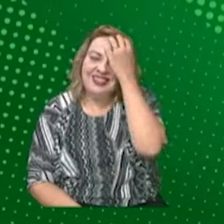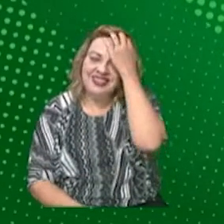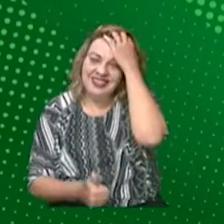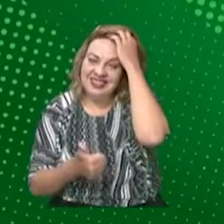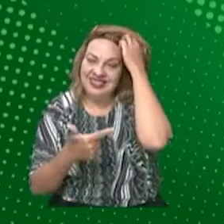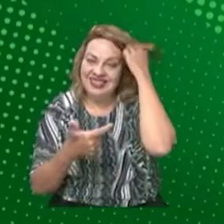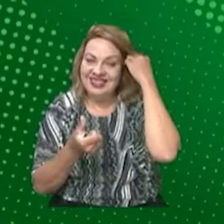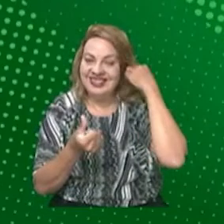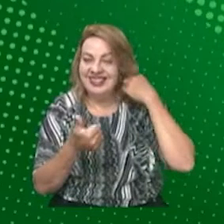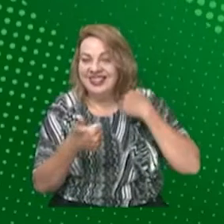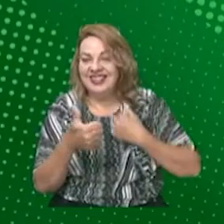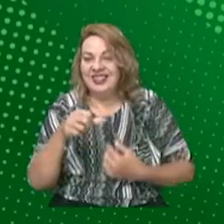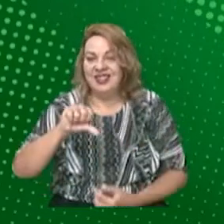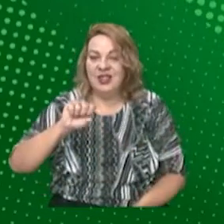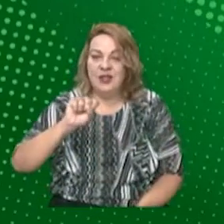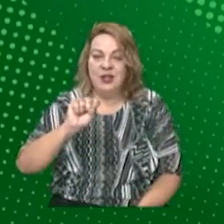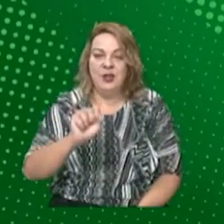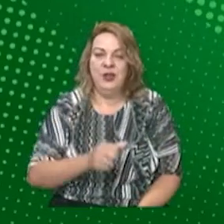ó,